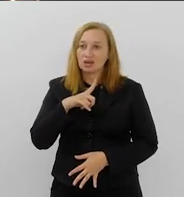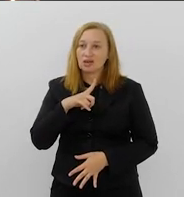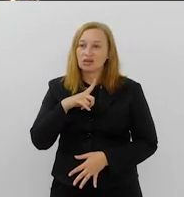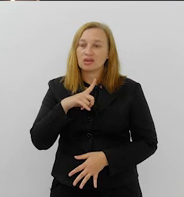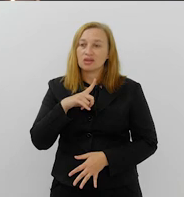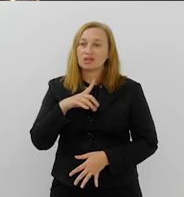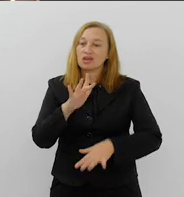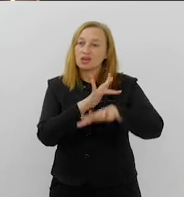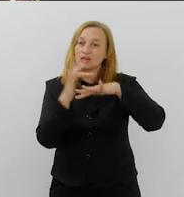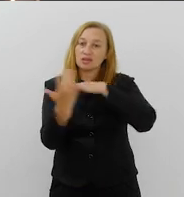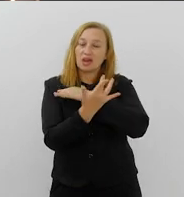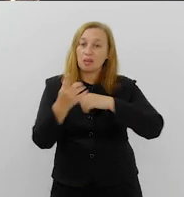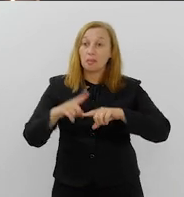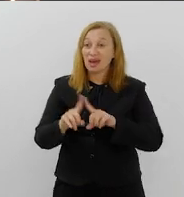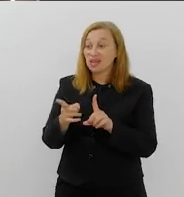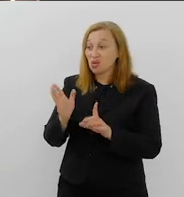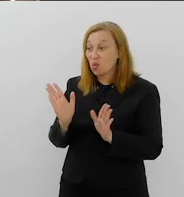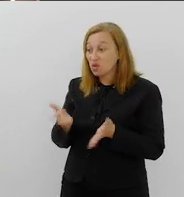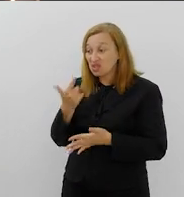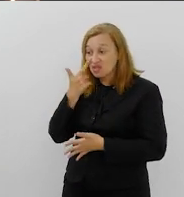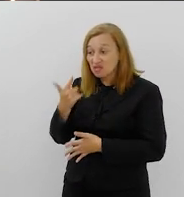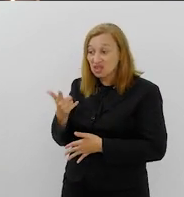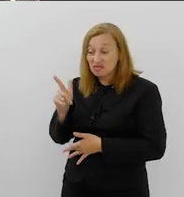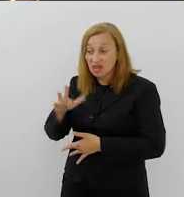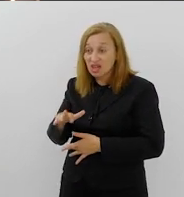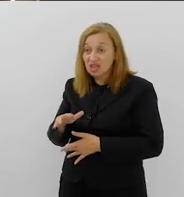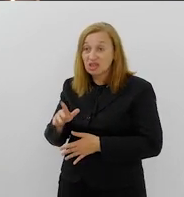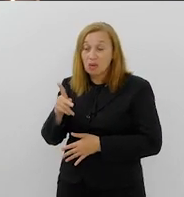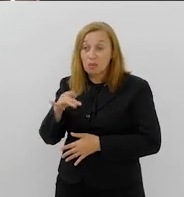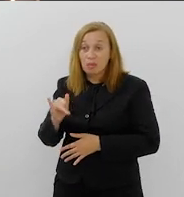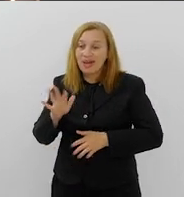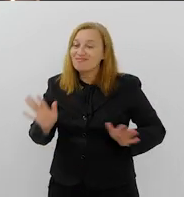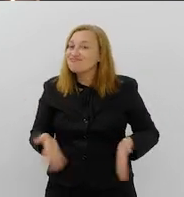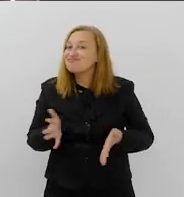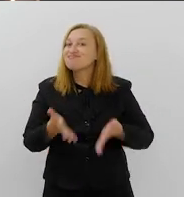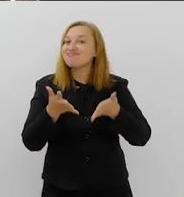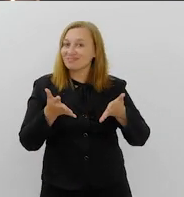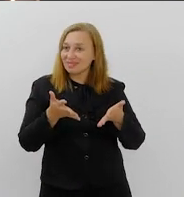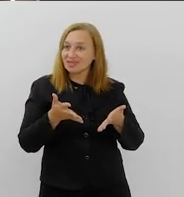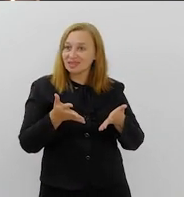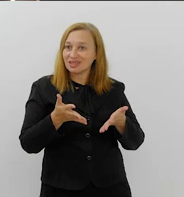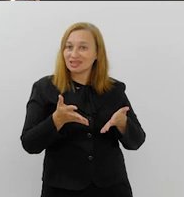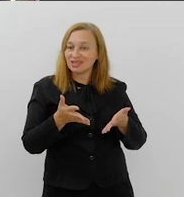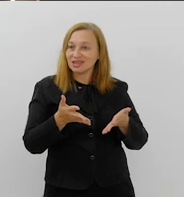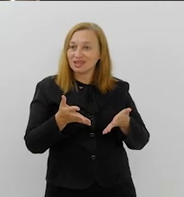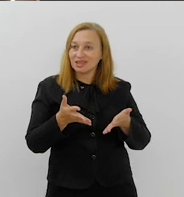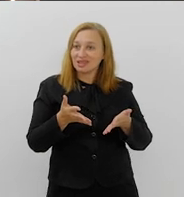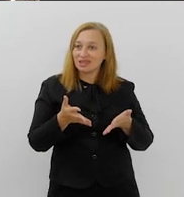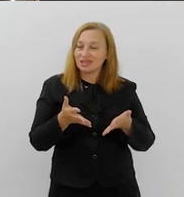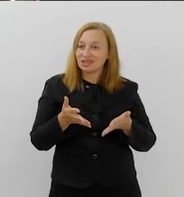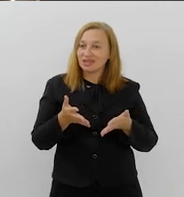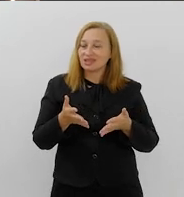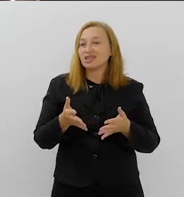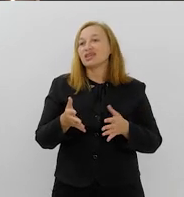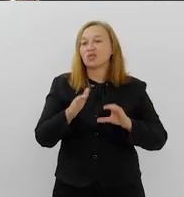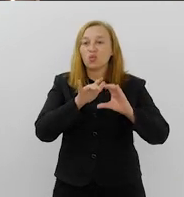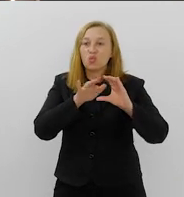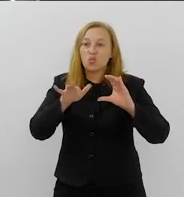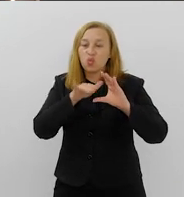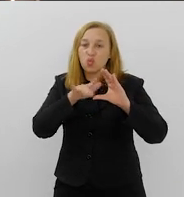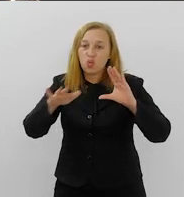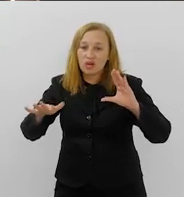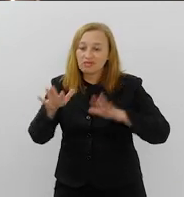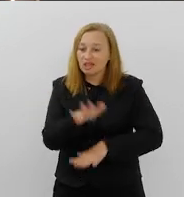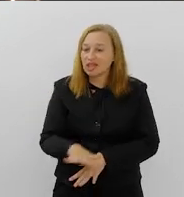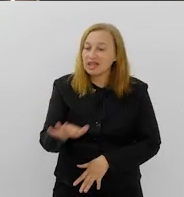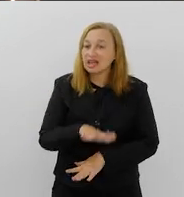redes sociais, mas não é o que a gente vê. A gente vê que os pais acabam estimulando, fazendo com que eles virem pequenos influencers,